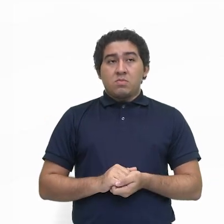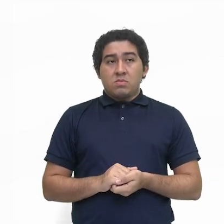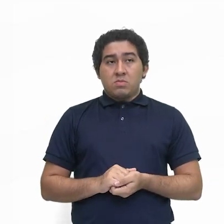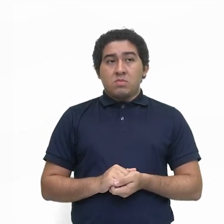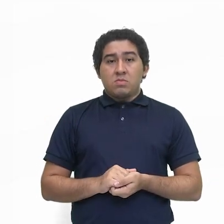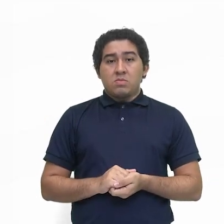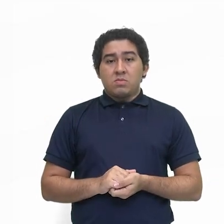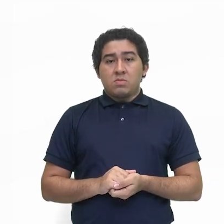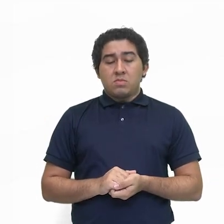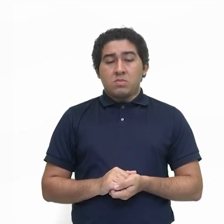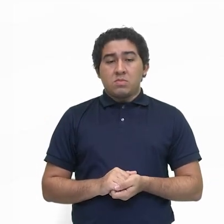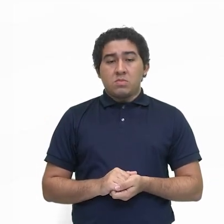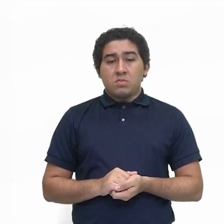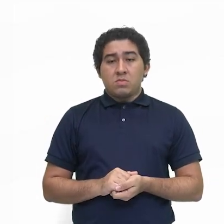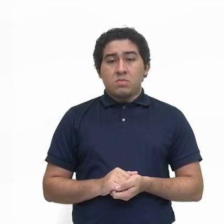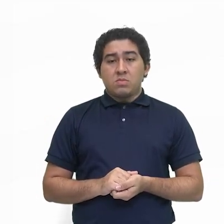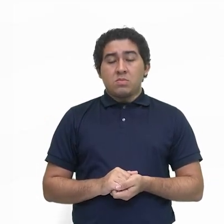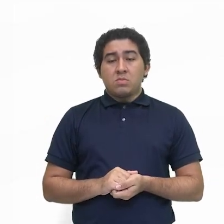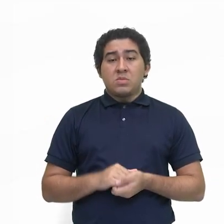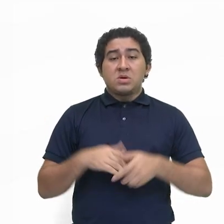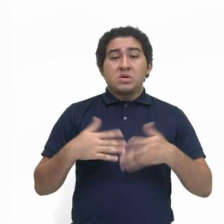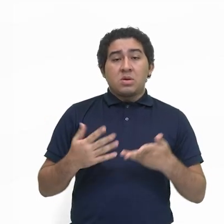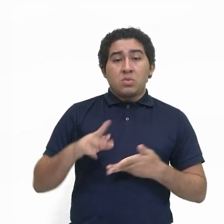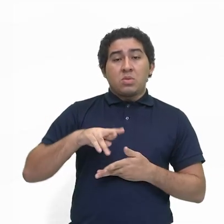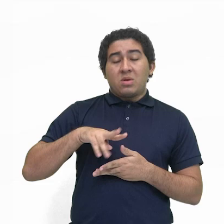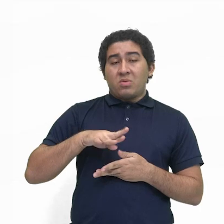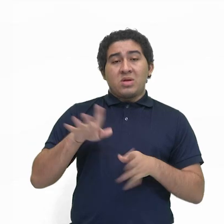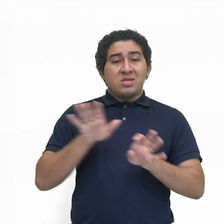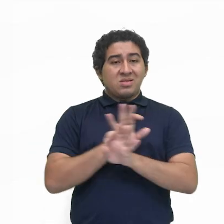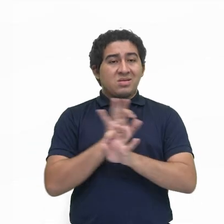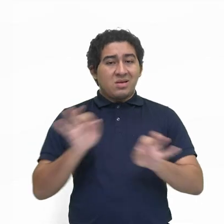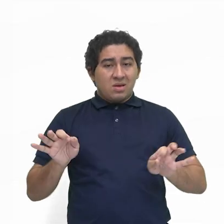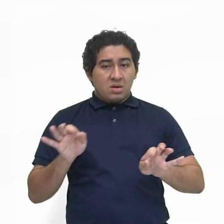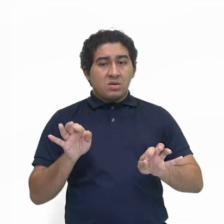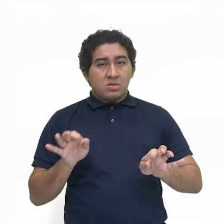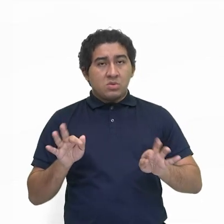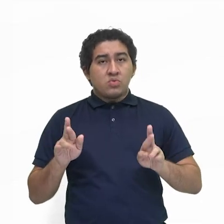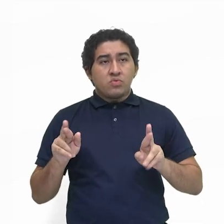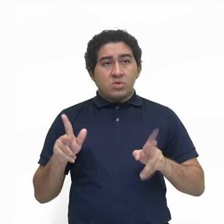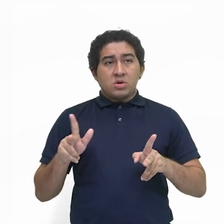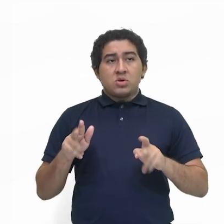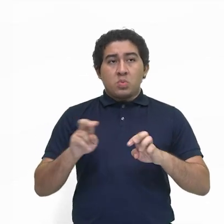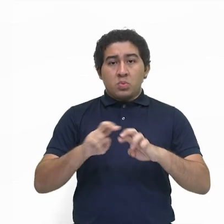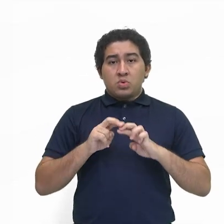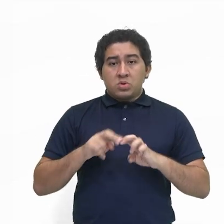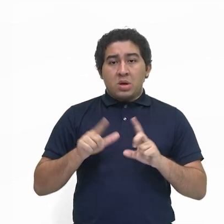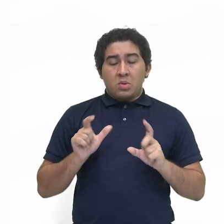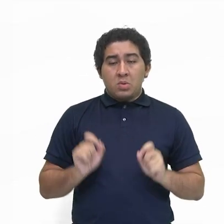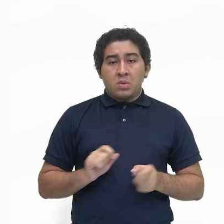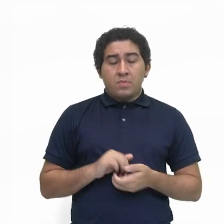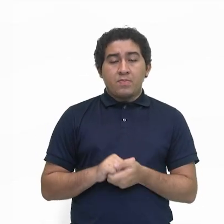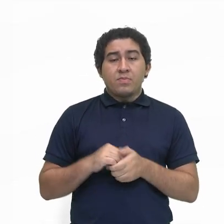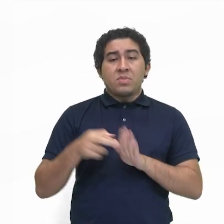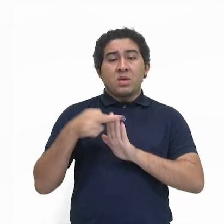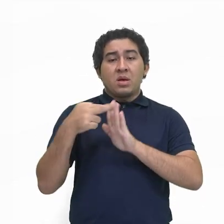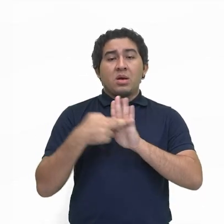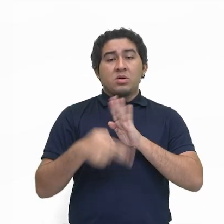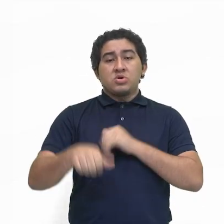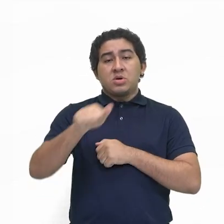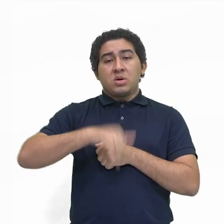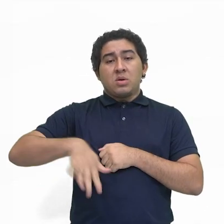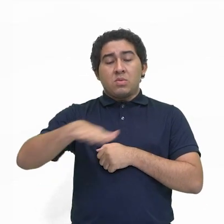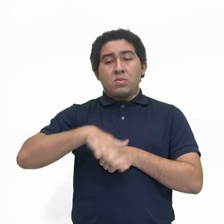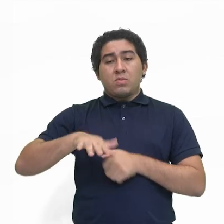vogal, consoante, ele não termina em e, então ele não faz parte de nenhuma exceção. Logo, ele faz parte do geral. Então eu